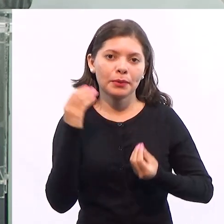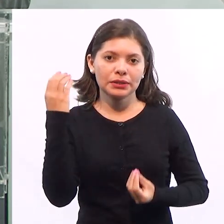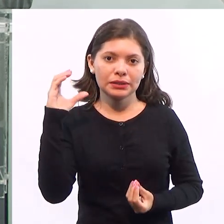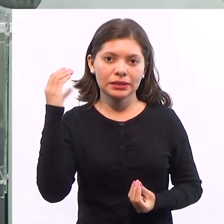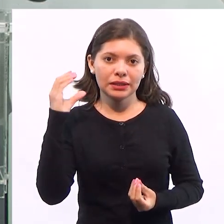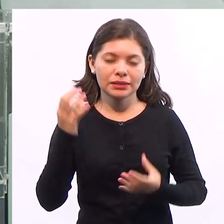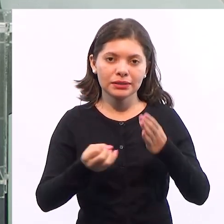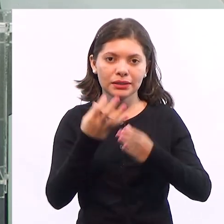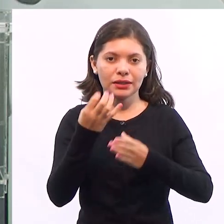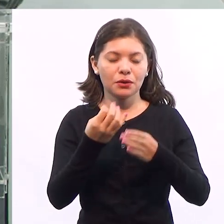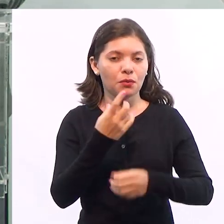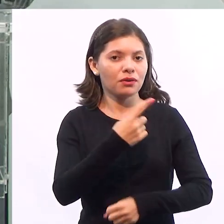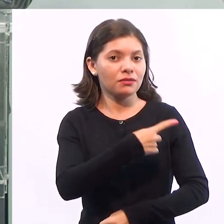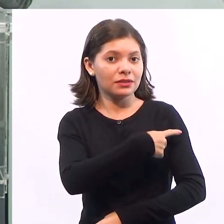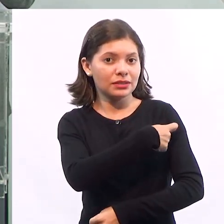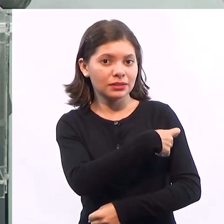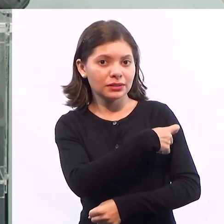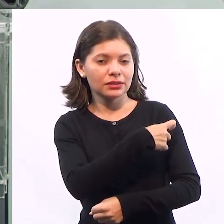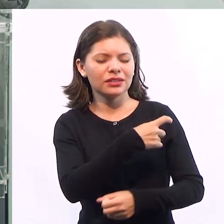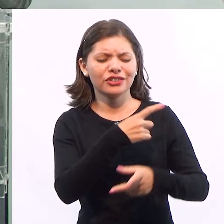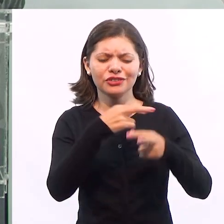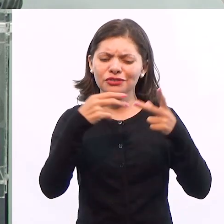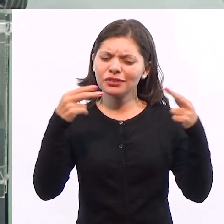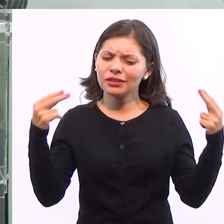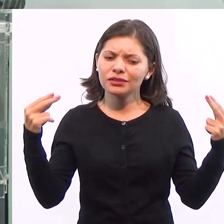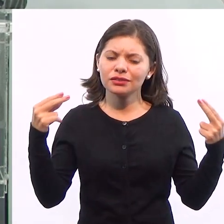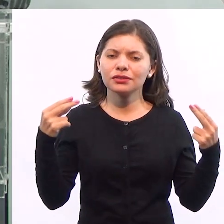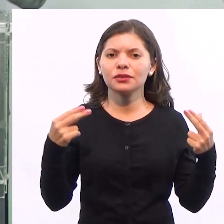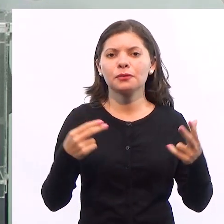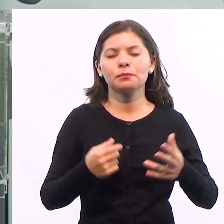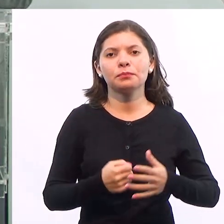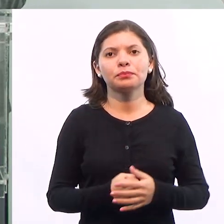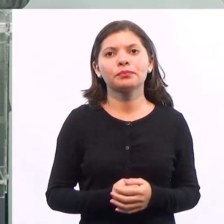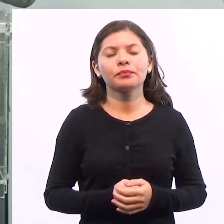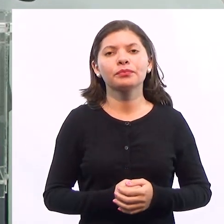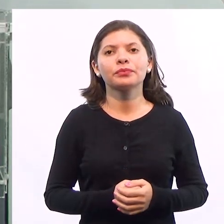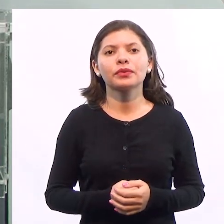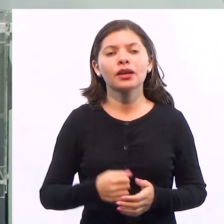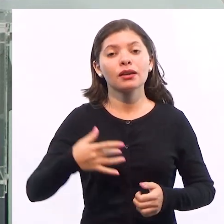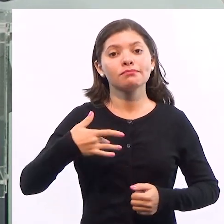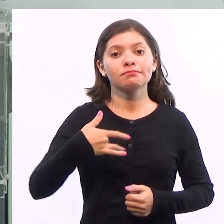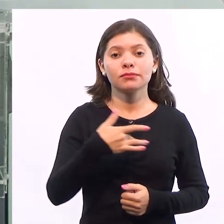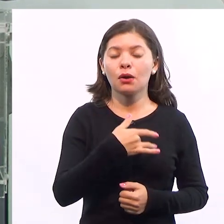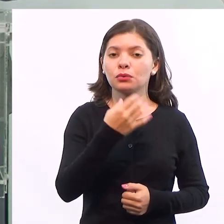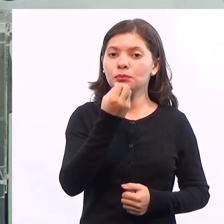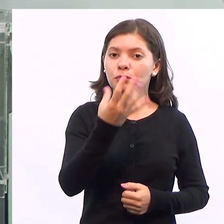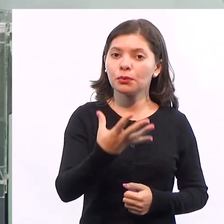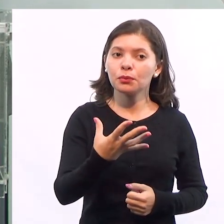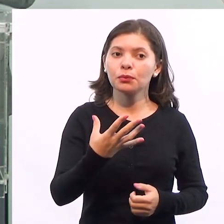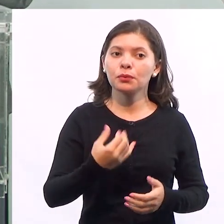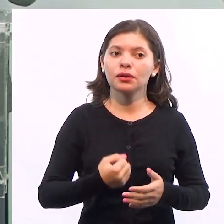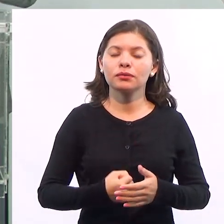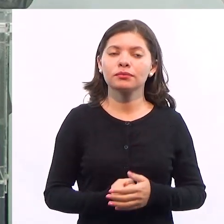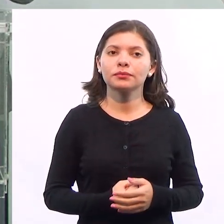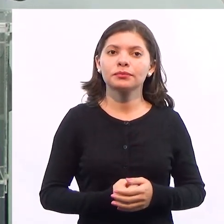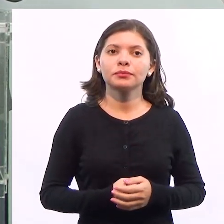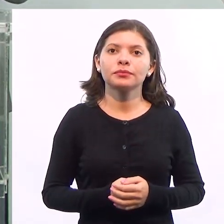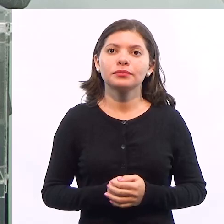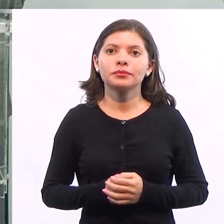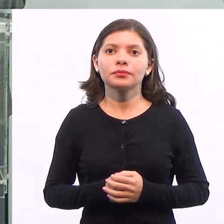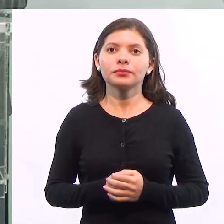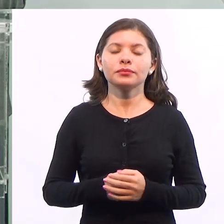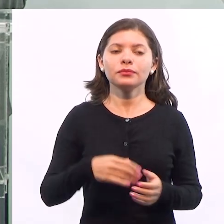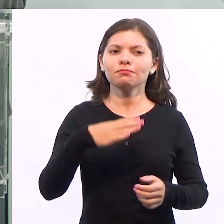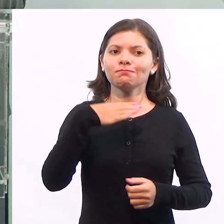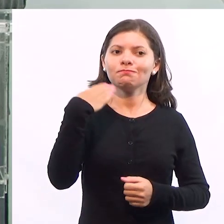que criou lá outros medicamentos que nos dão a imunidade muito melhor para combater o vírus, para que ele não seja mais tão mortal quanto